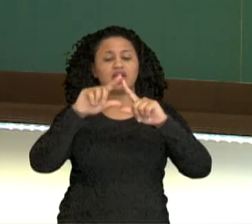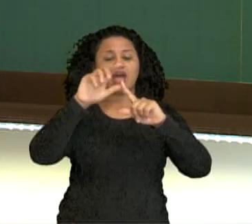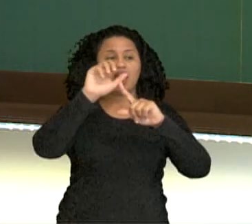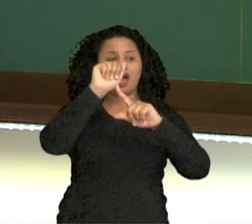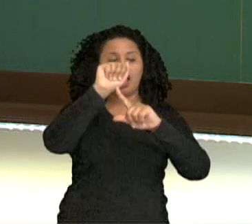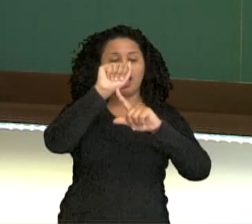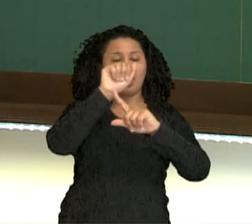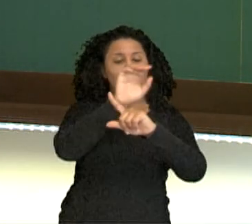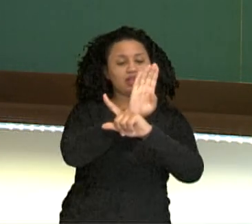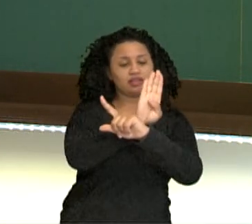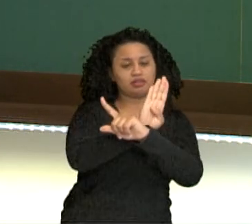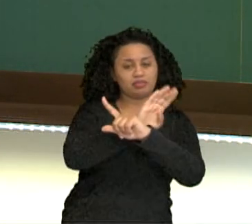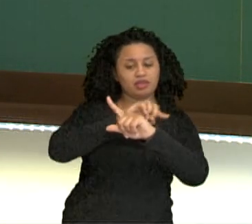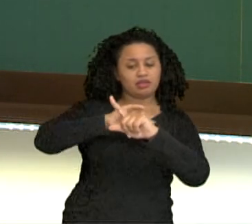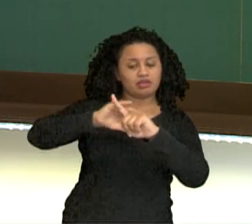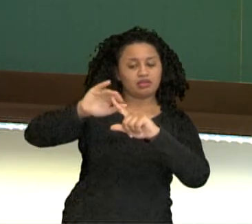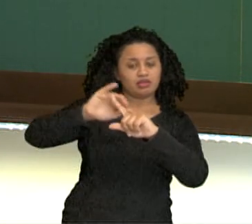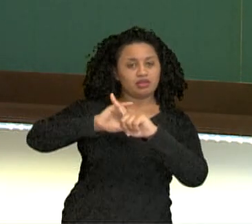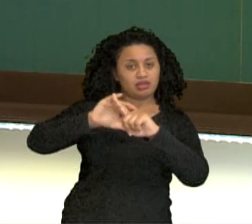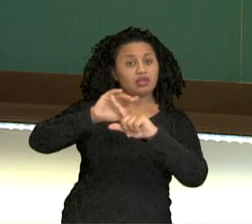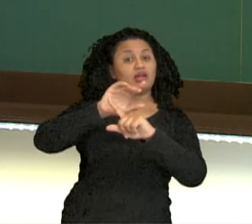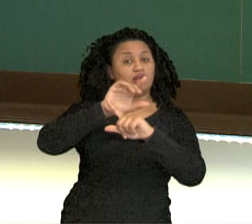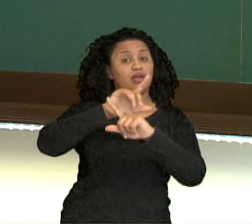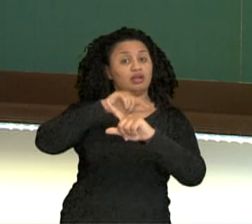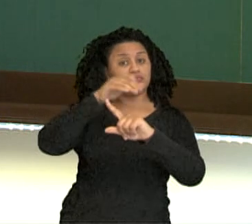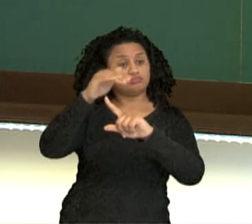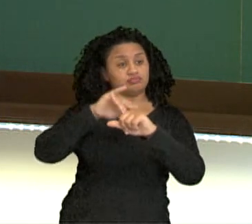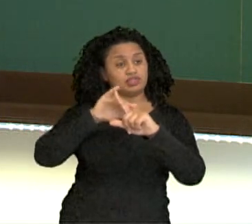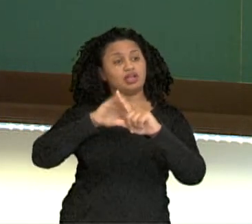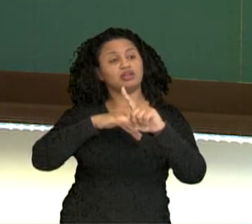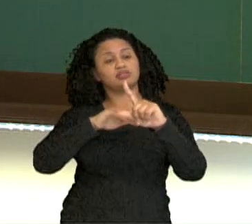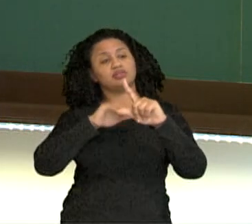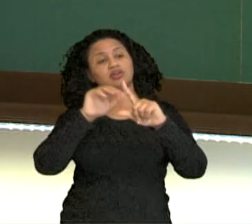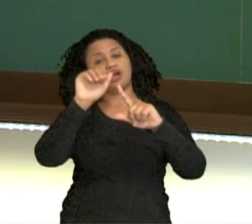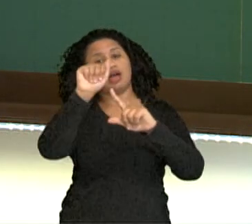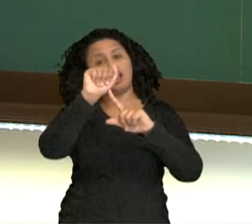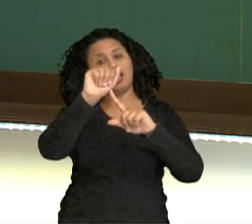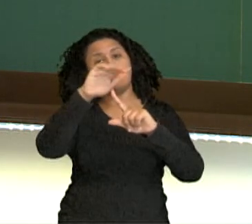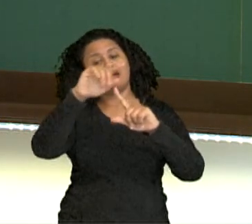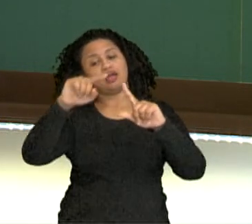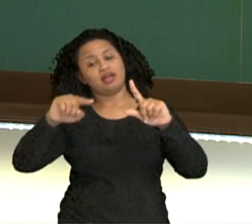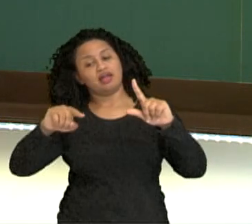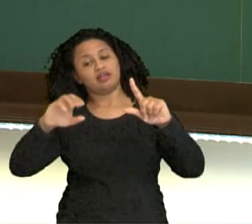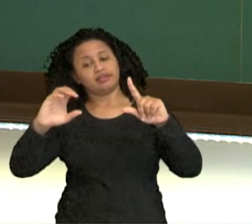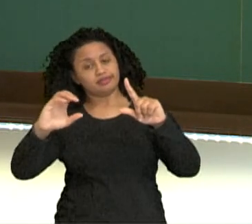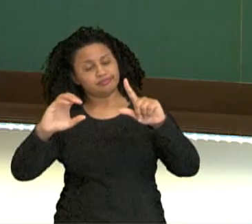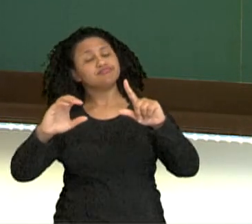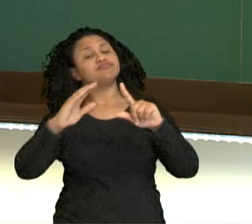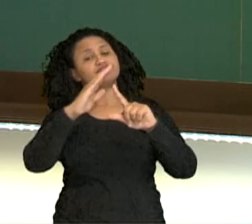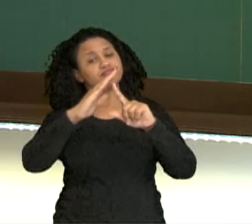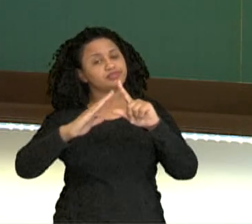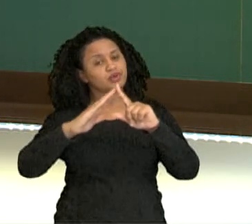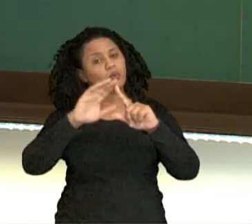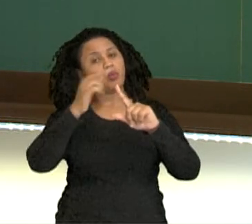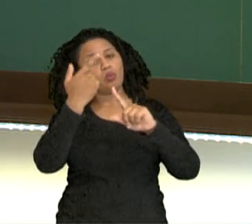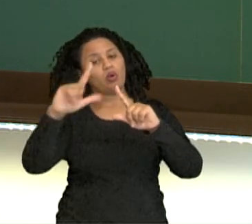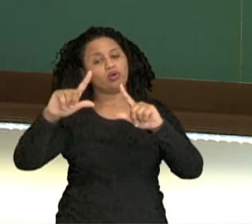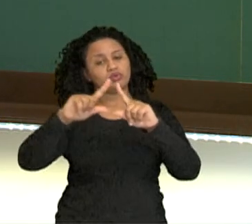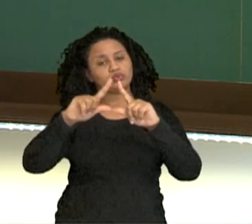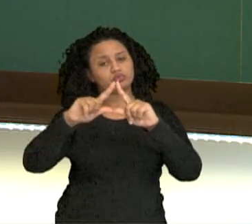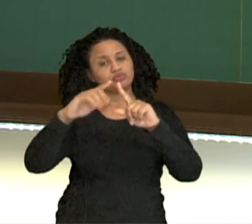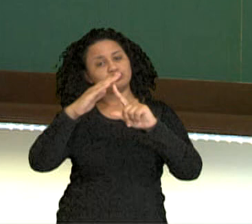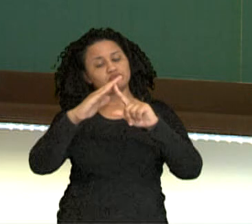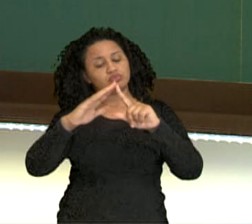lado do triângulo. A até C, ou CA, tanto faz, é o outro lado do